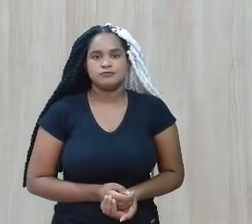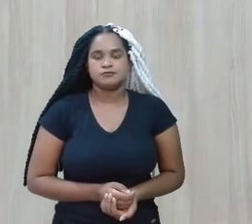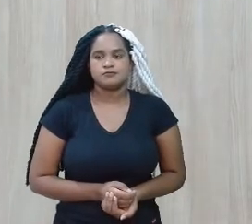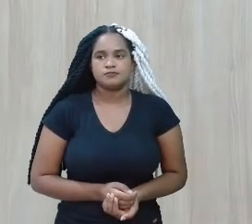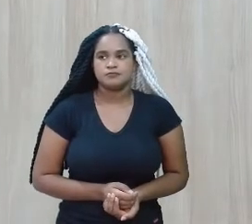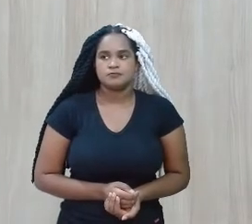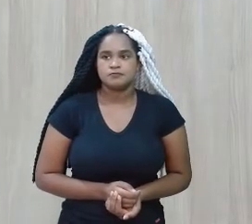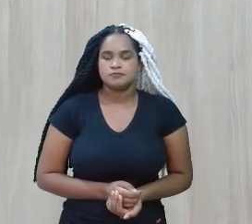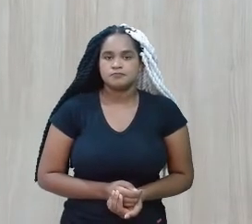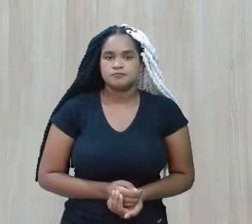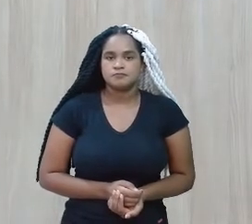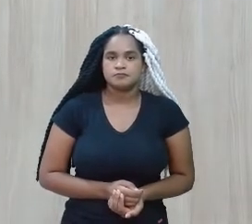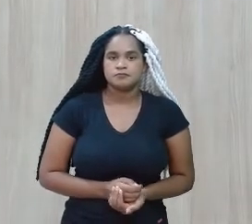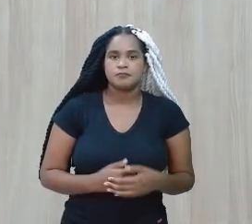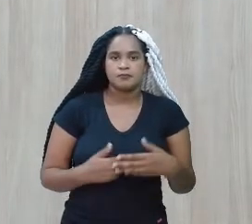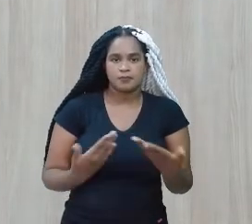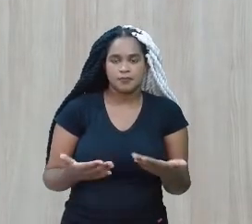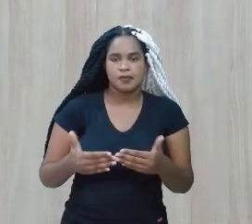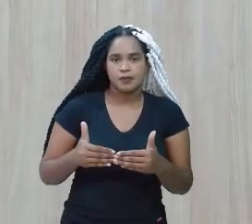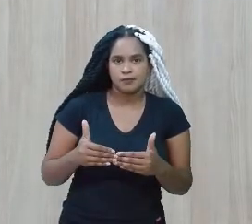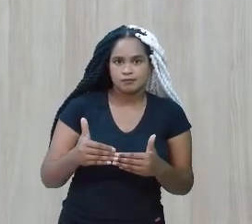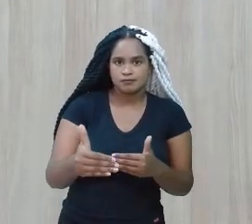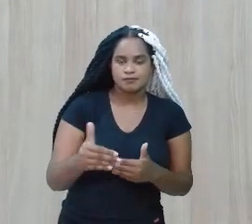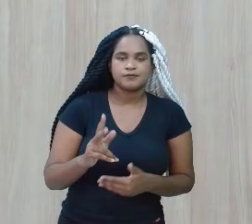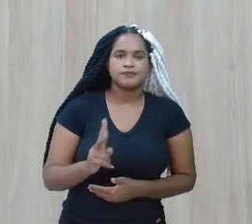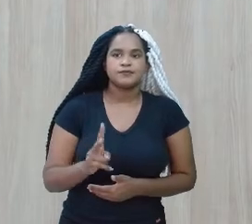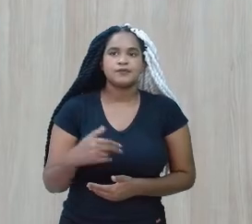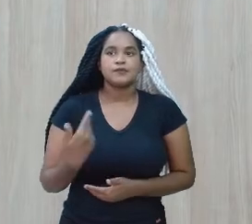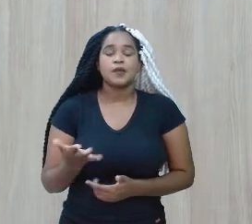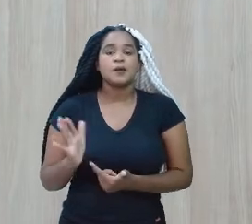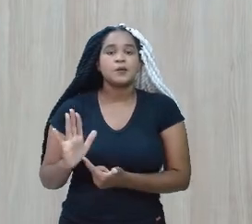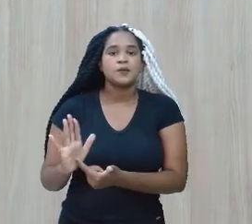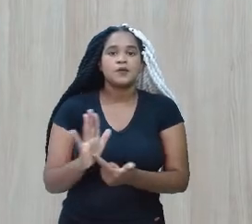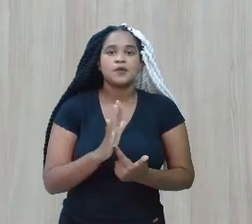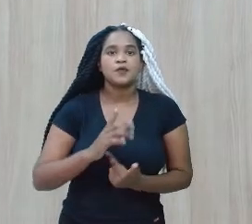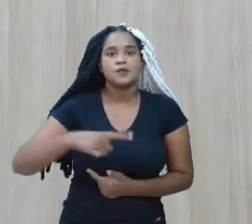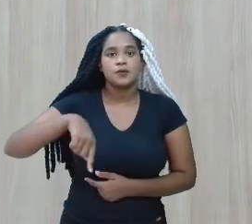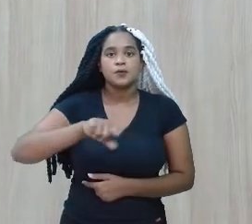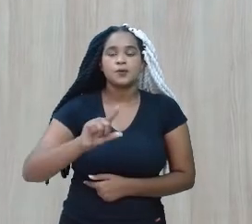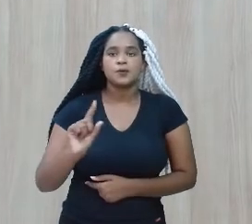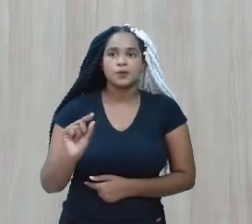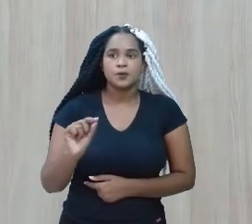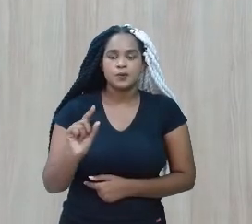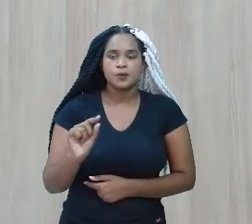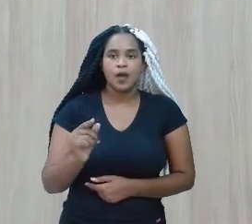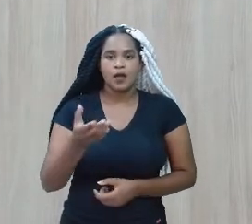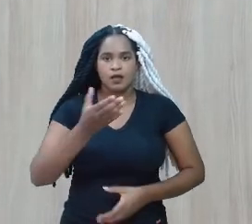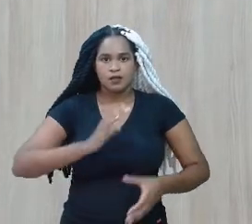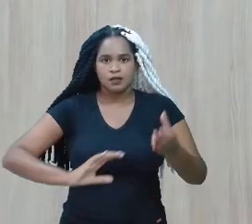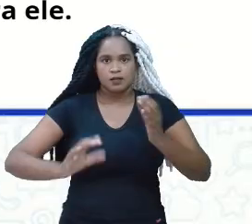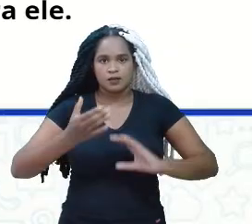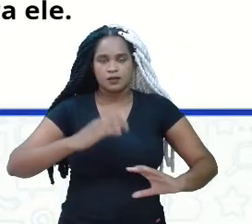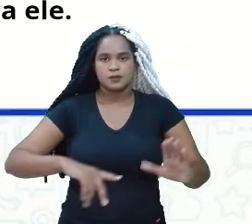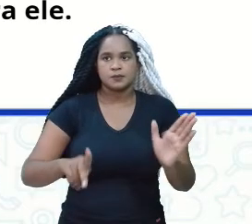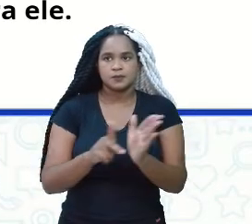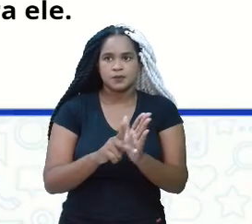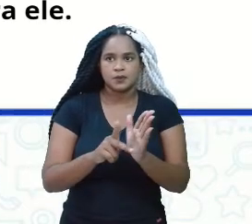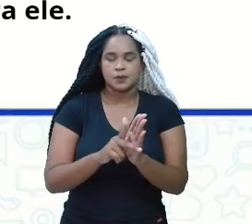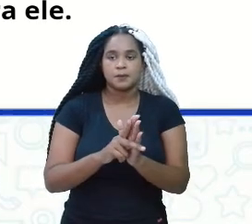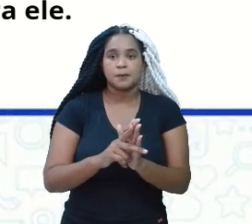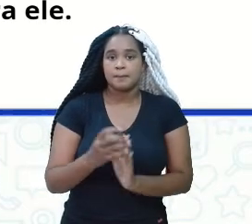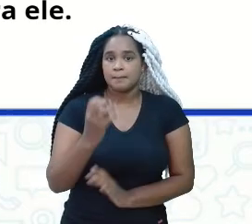aí vamos seguindo. Eu trouxe para vocês essa lenda, não é, do palhaço do coqueiro do